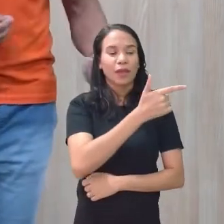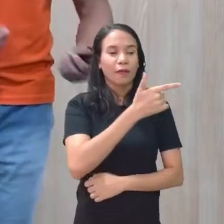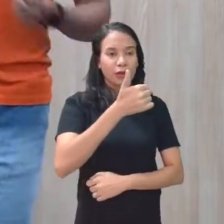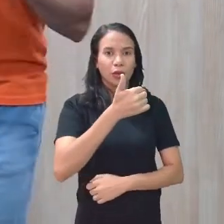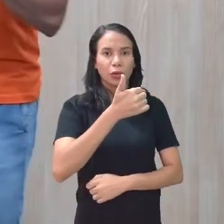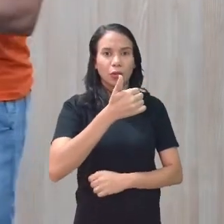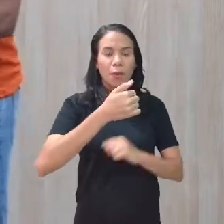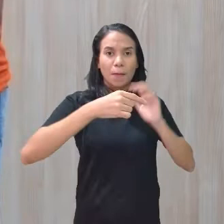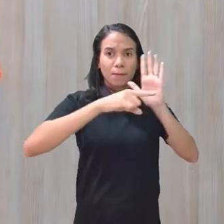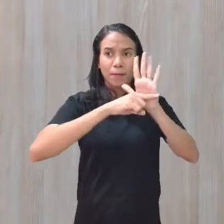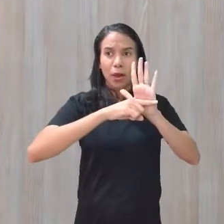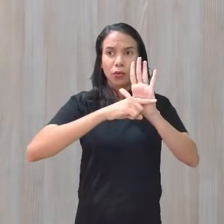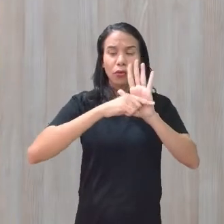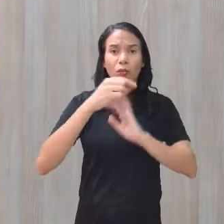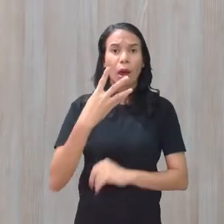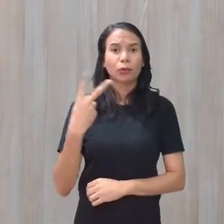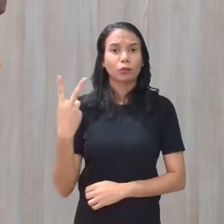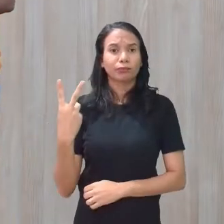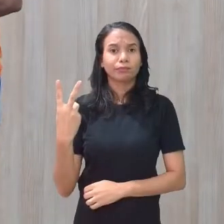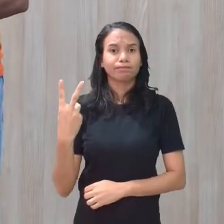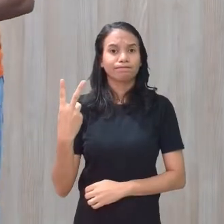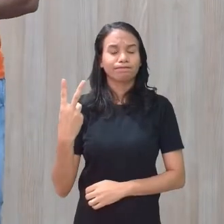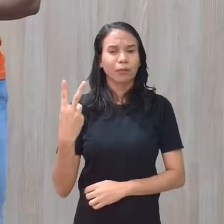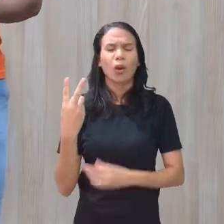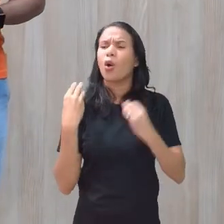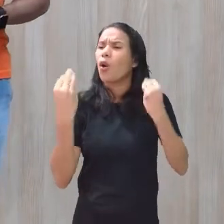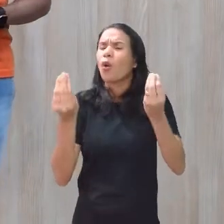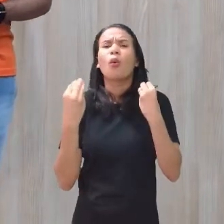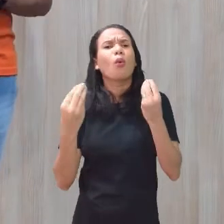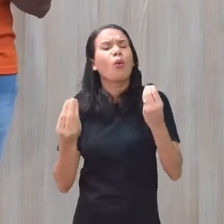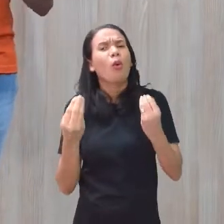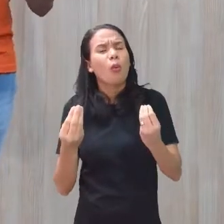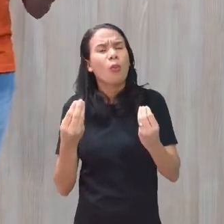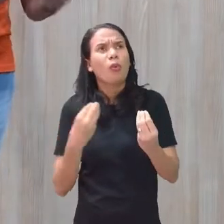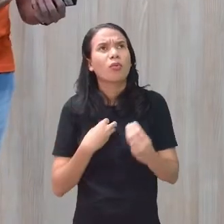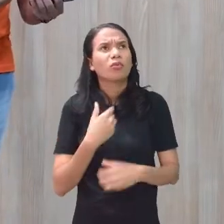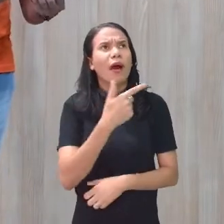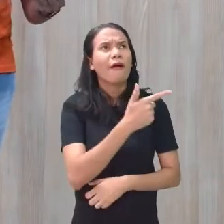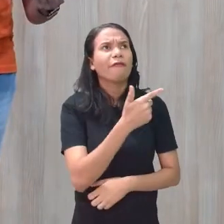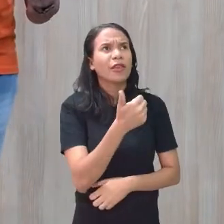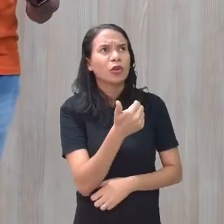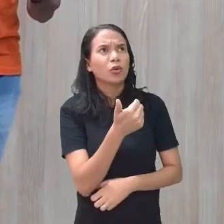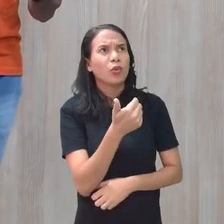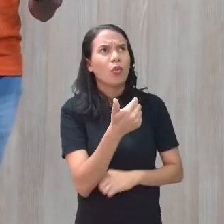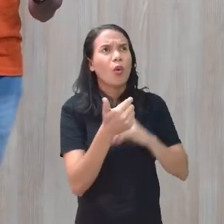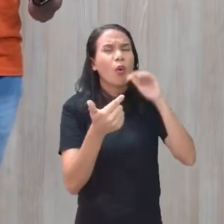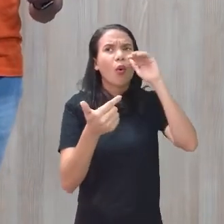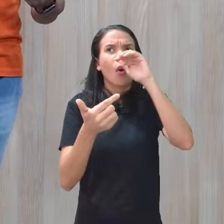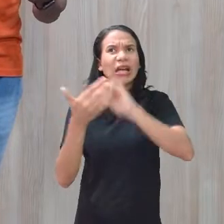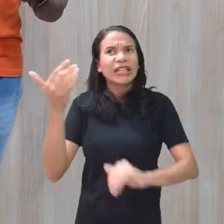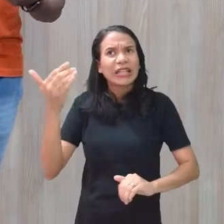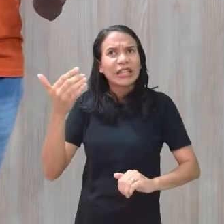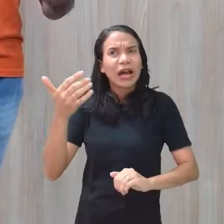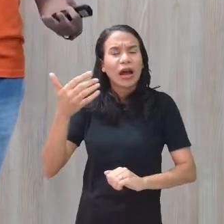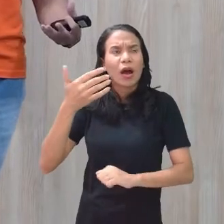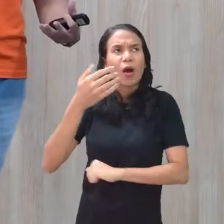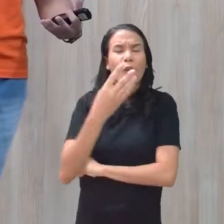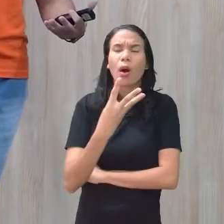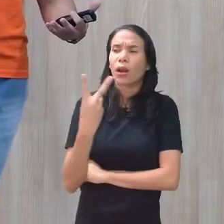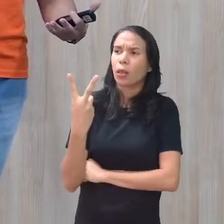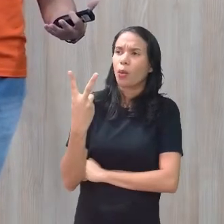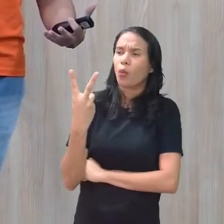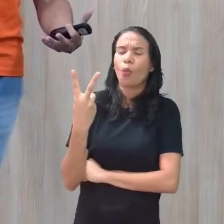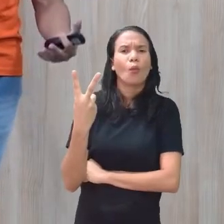21 menos 42. Como é que eu vou tirar 21 de um número que é maior do que